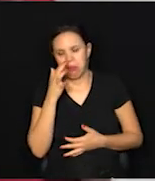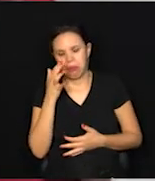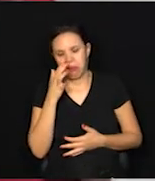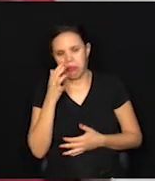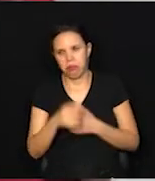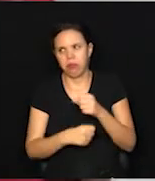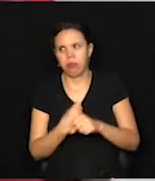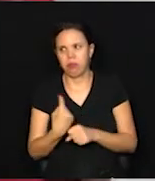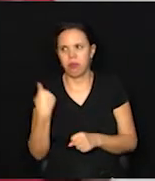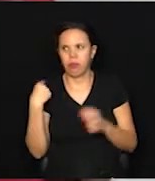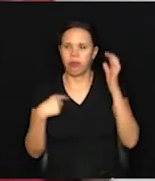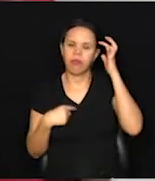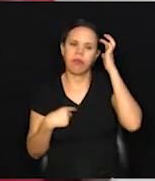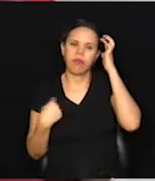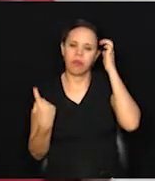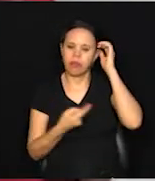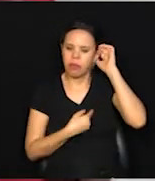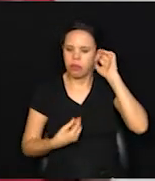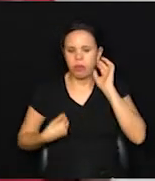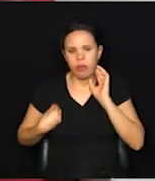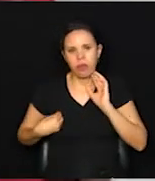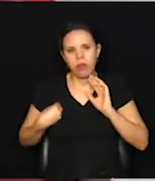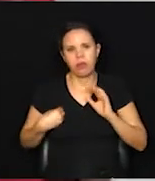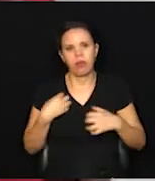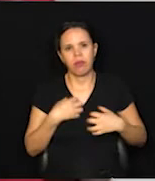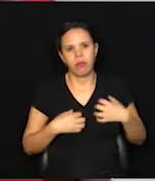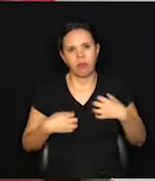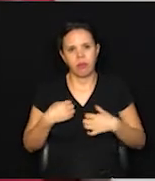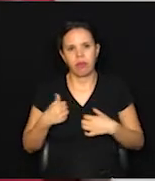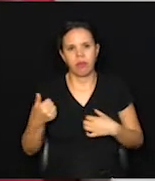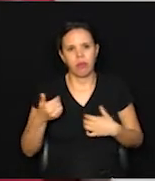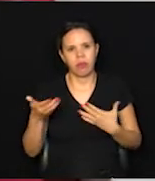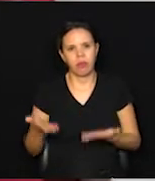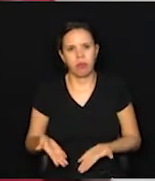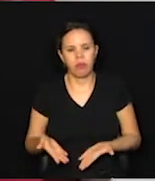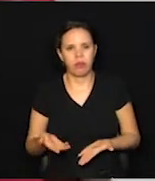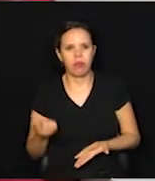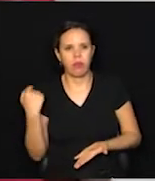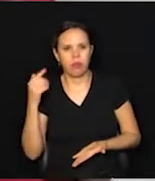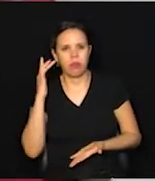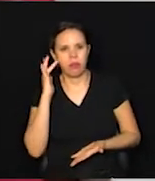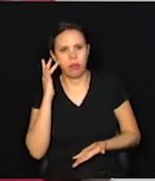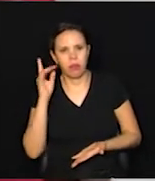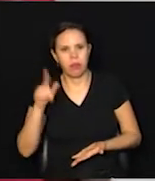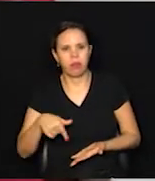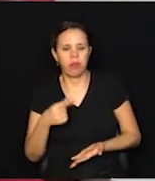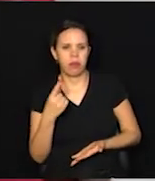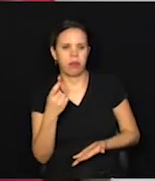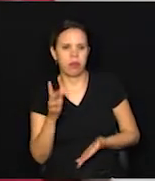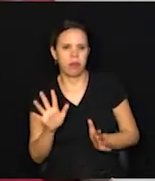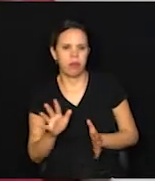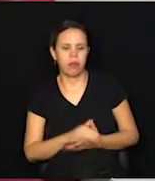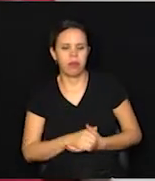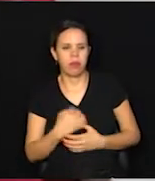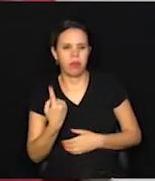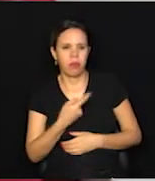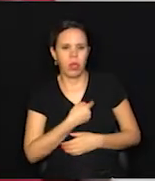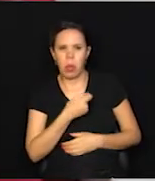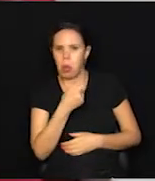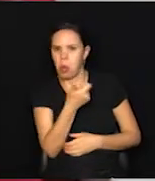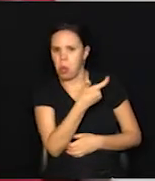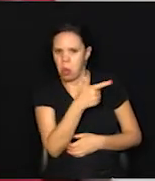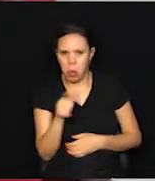ano passado, que enquanto nós vivíamos o drama da primeira onda, que na ocasião a gente achava que era a única, nós quase não